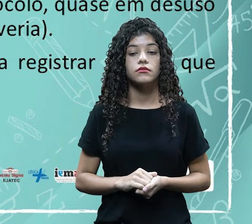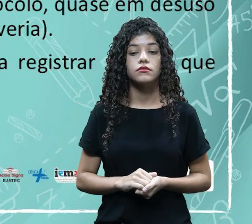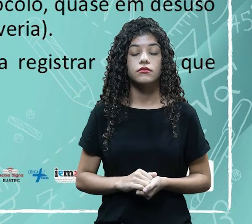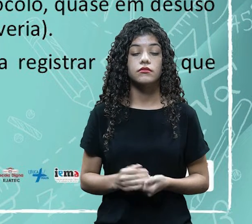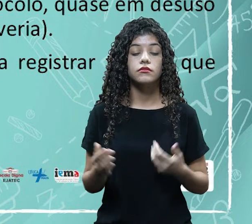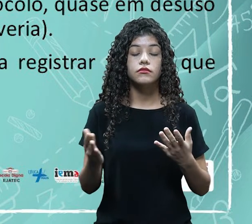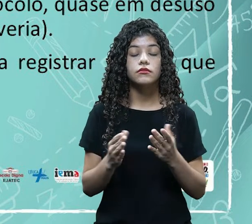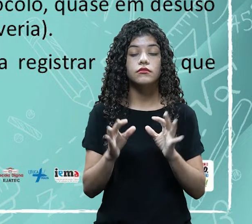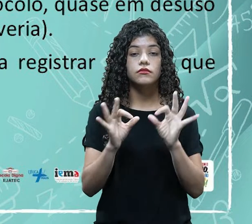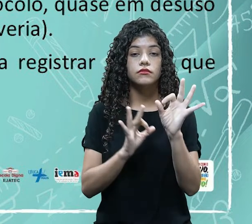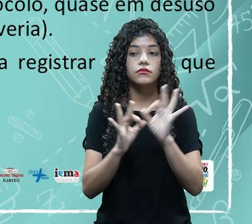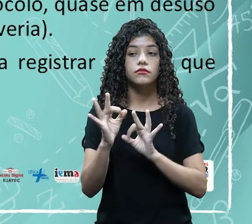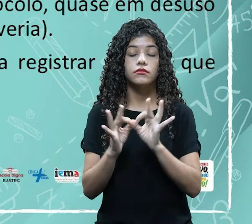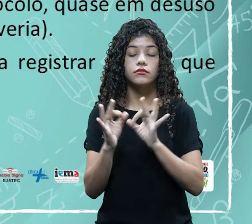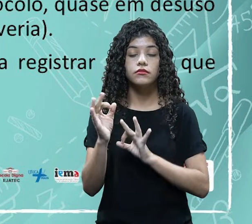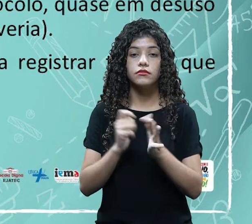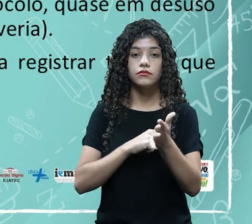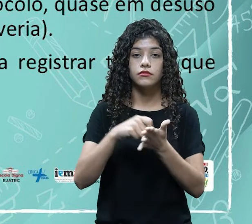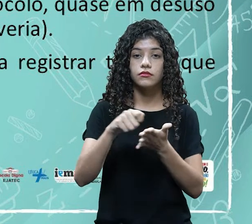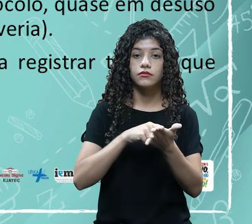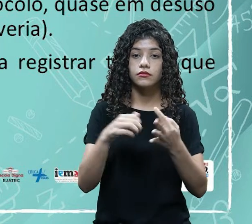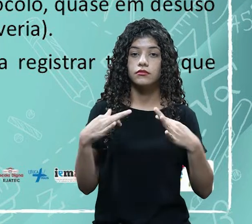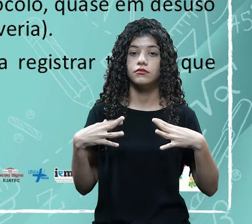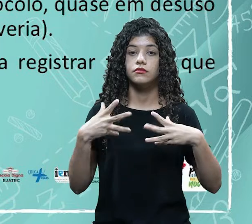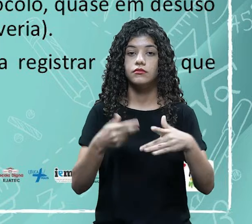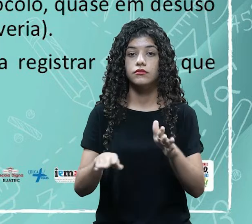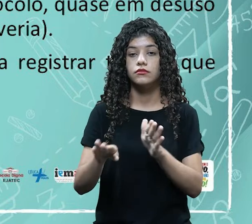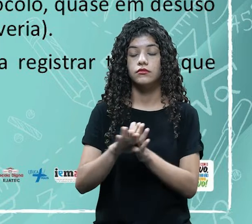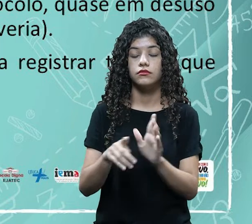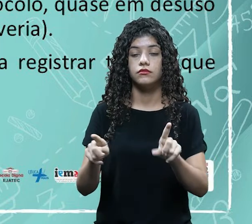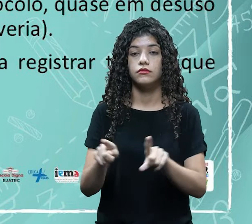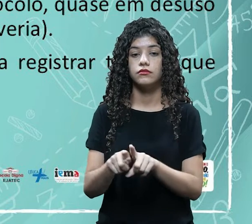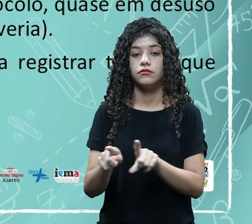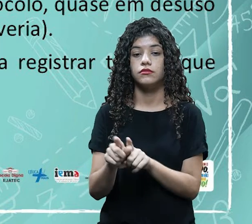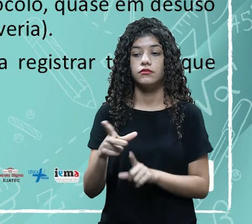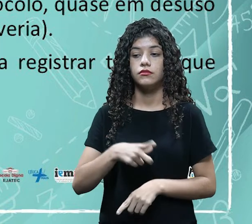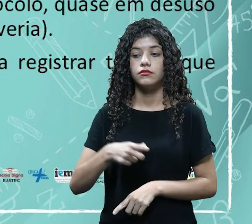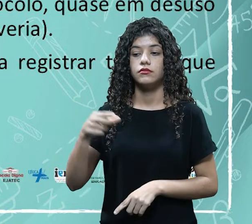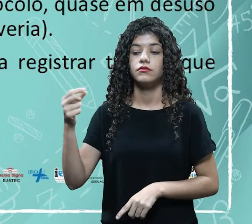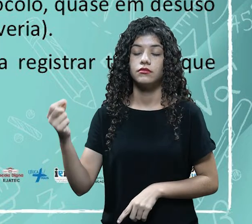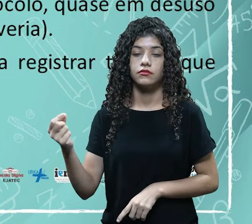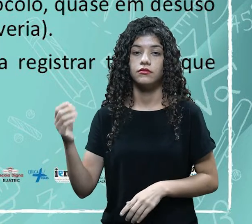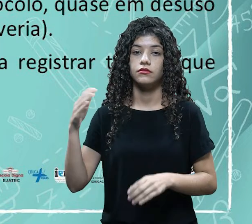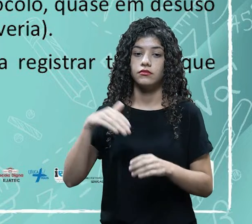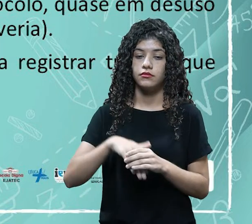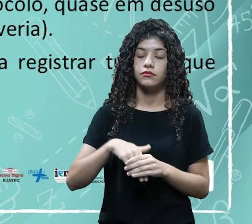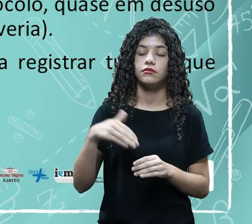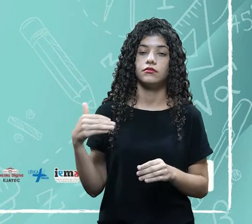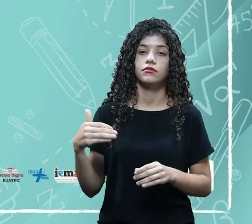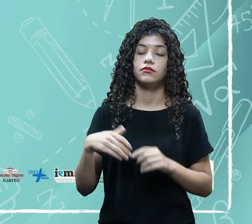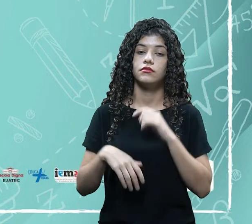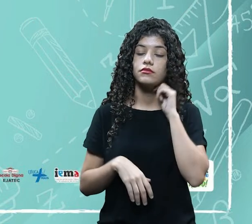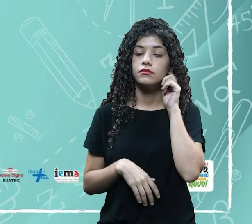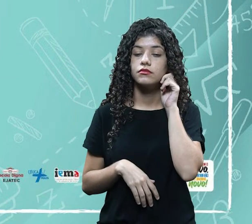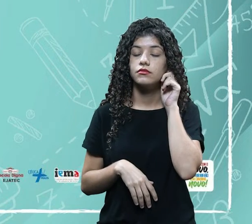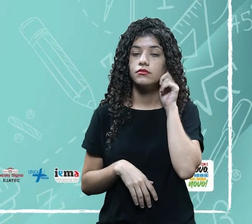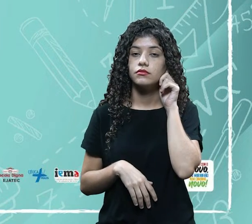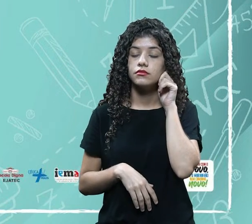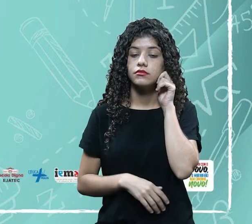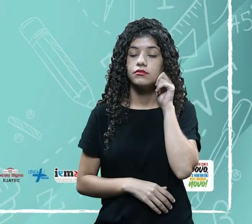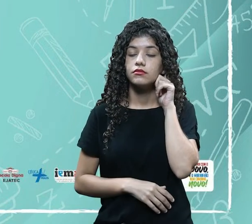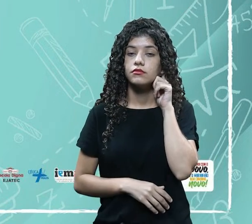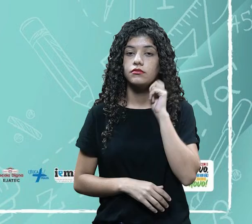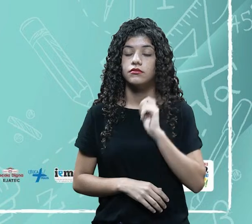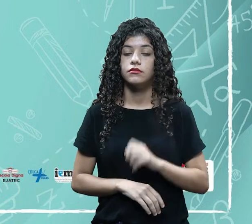digital feito para registrar tudo o que chega e o que sai da instituição, né?